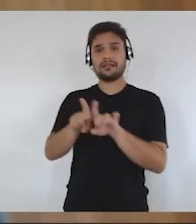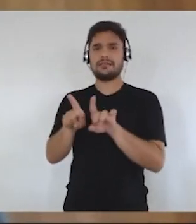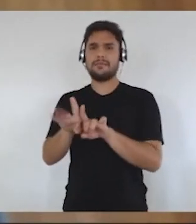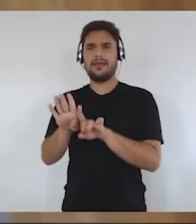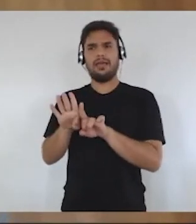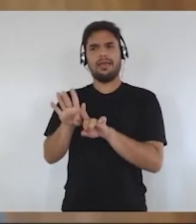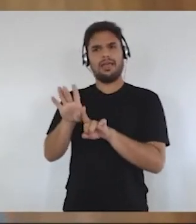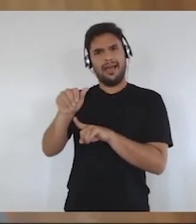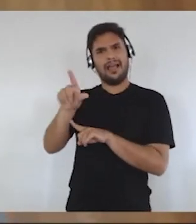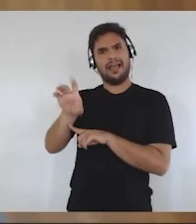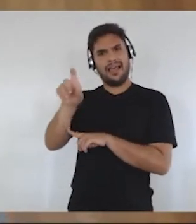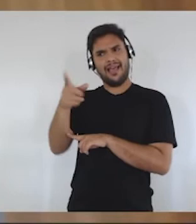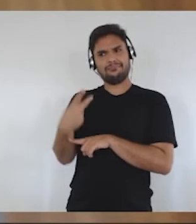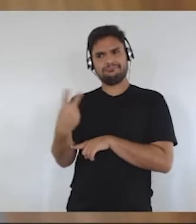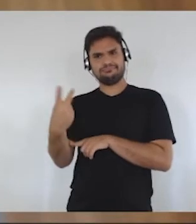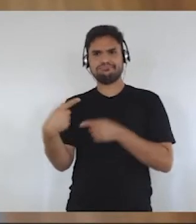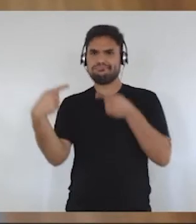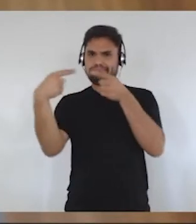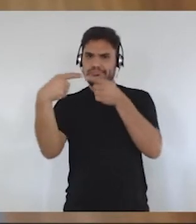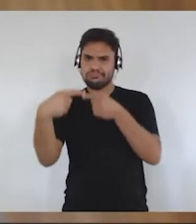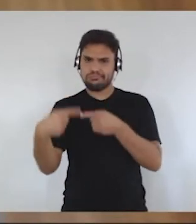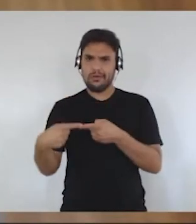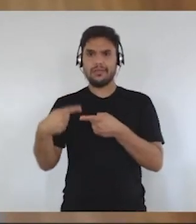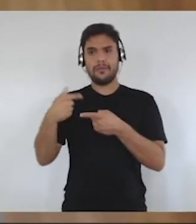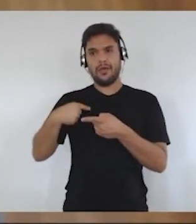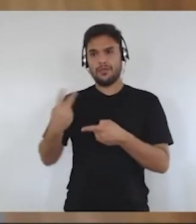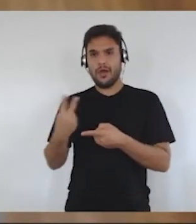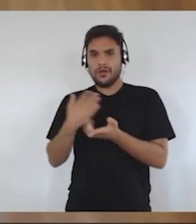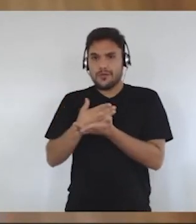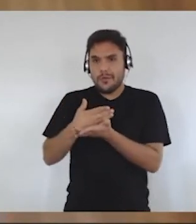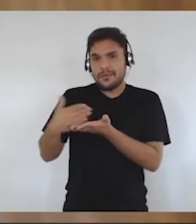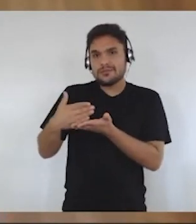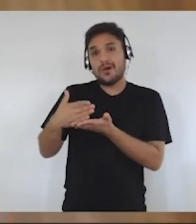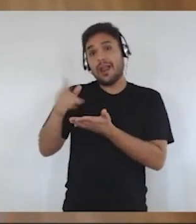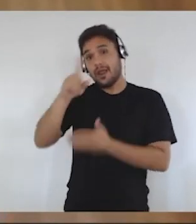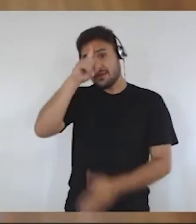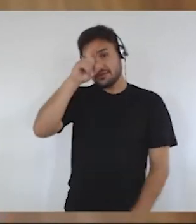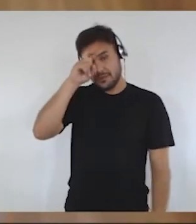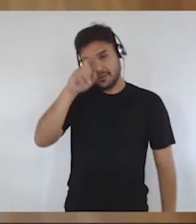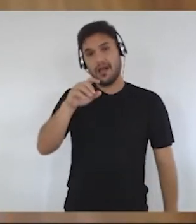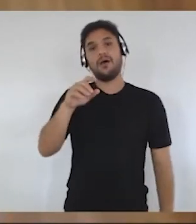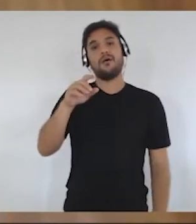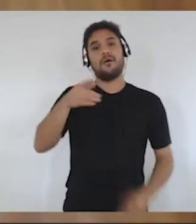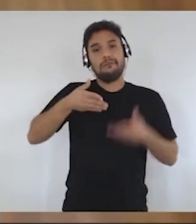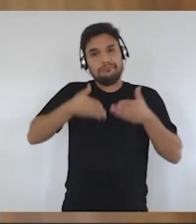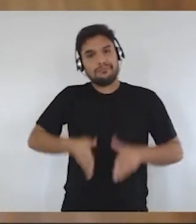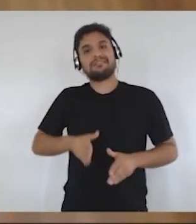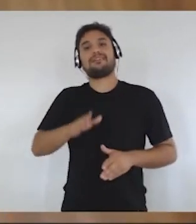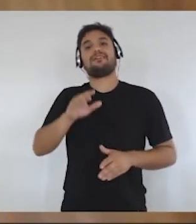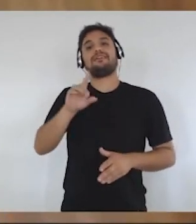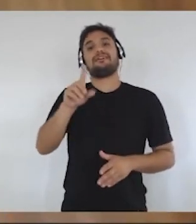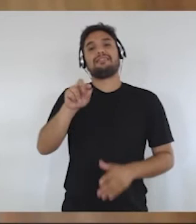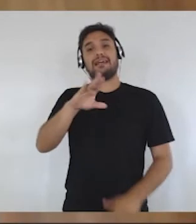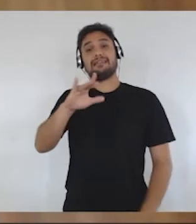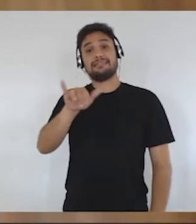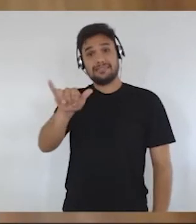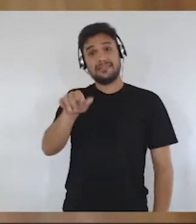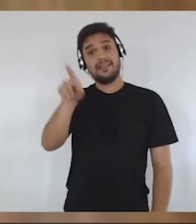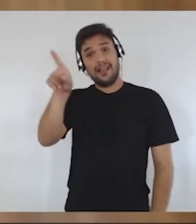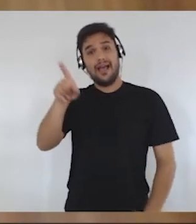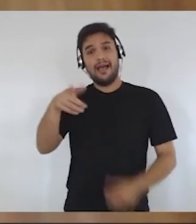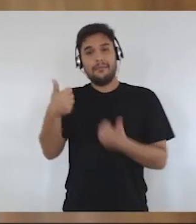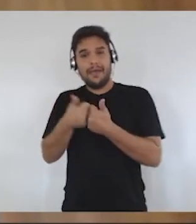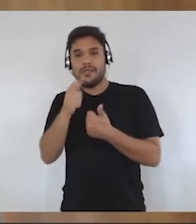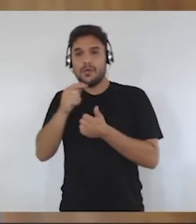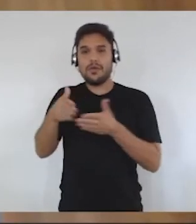muitas coincidências que nos unem, inclusive a origem, né? De fato, foi no Hospital Maternidade Darcy Vargas, às margens do Rio Madeira, que eu